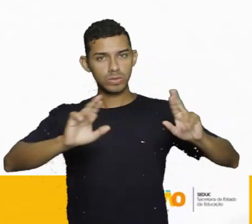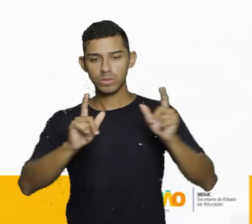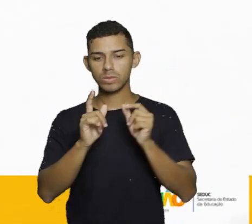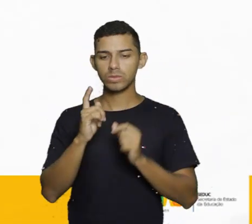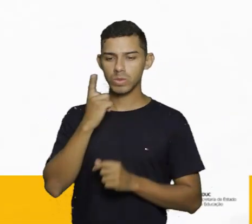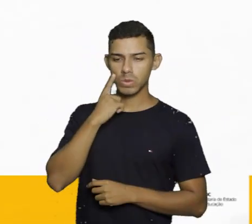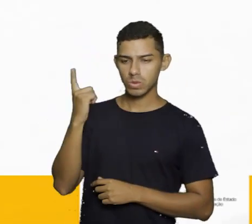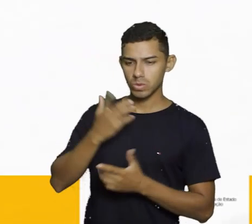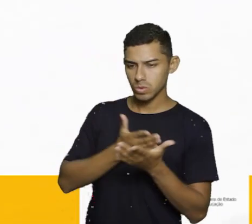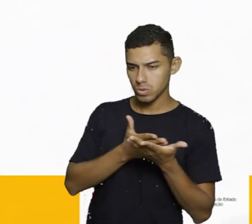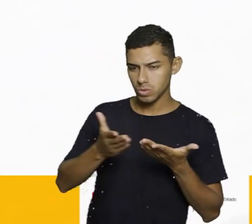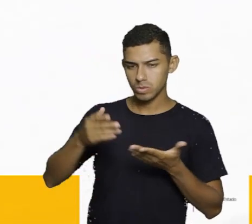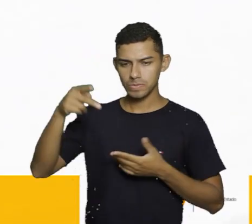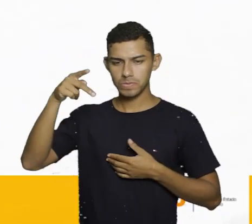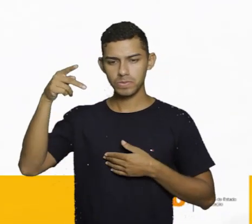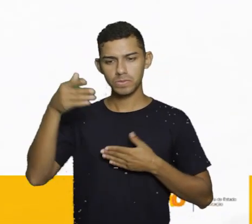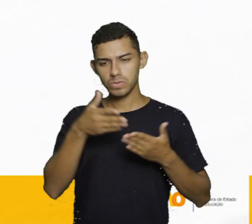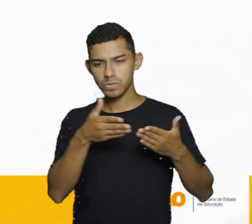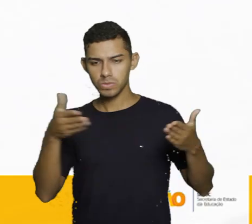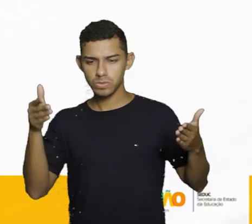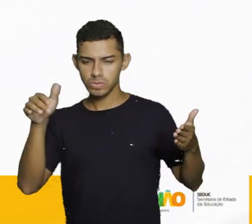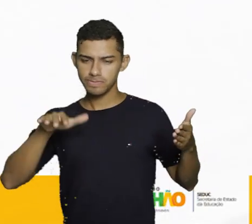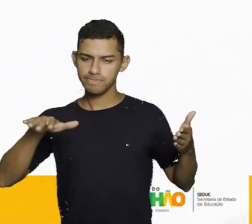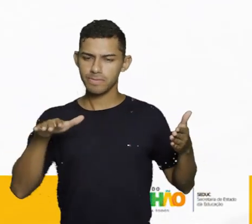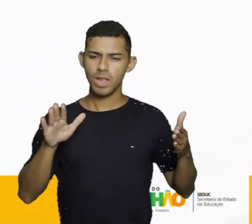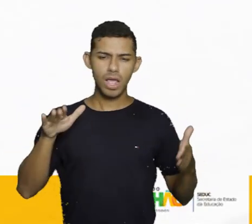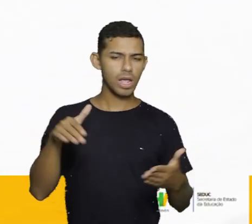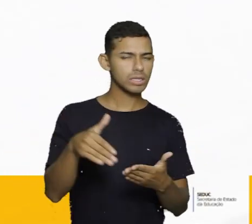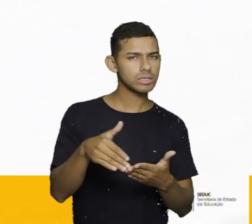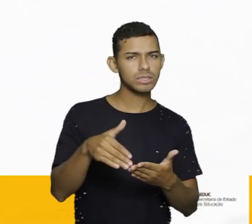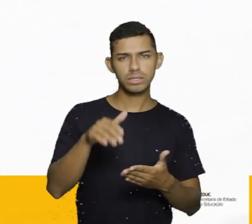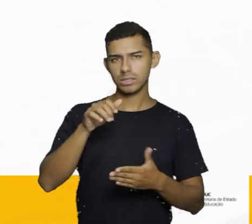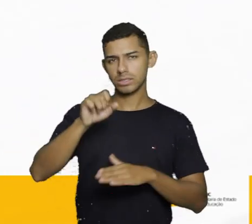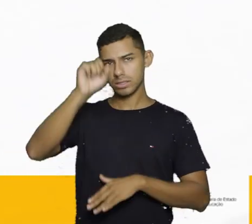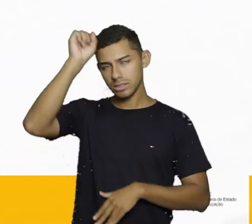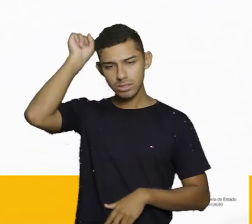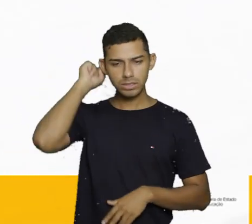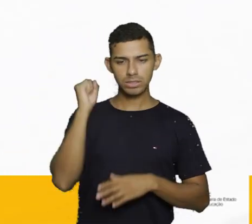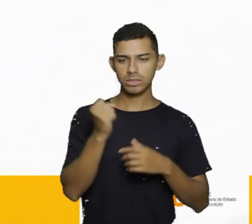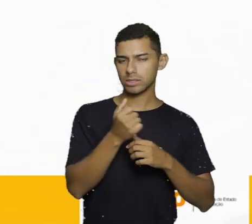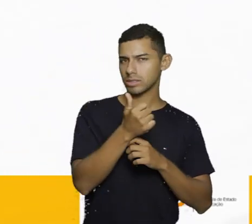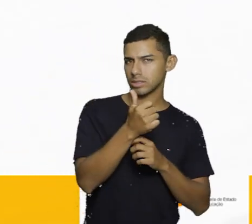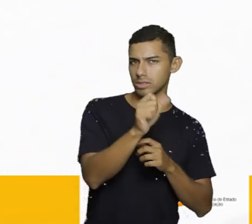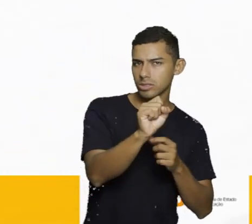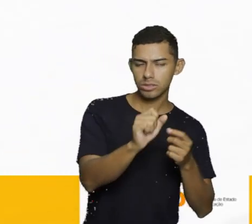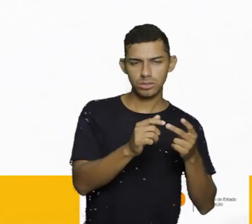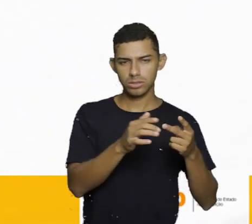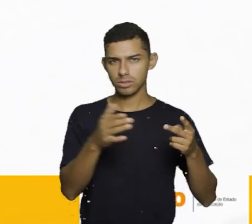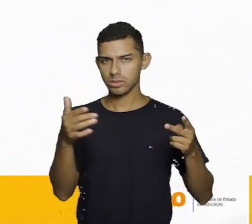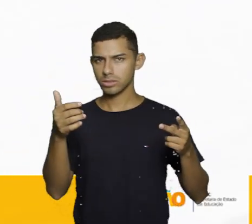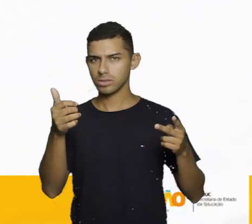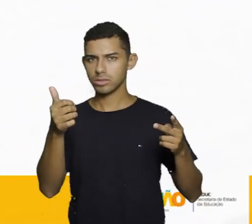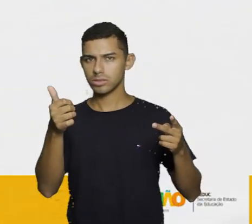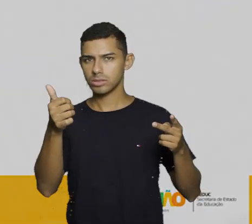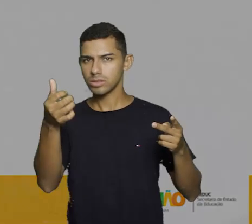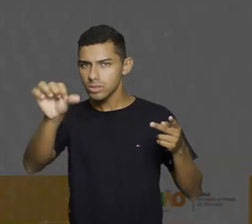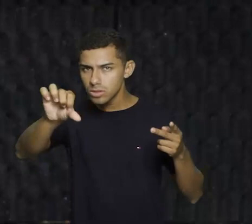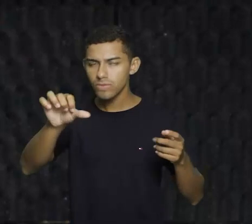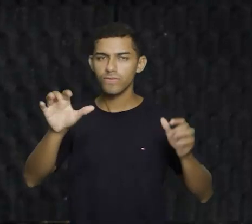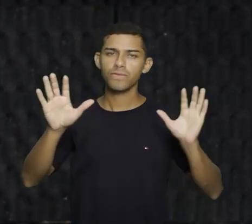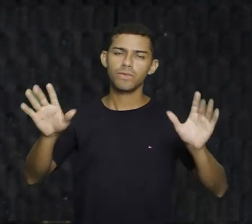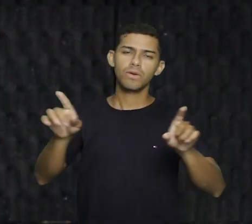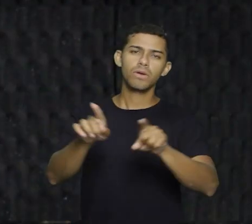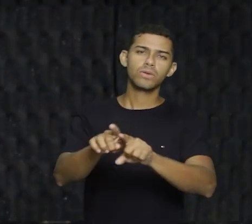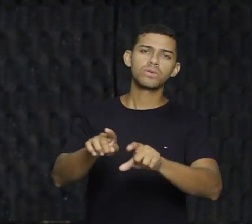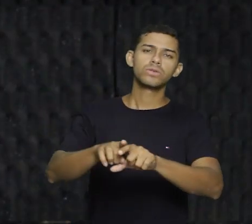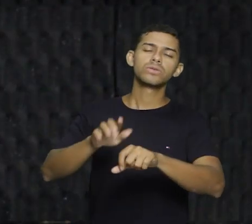começa nesses períodos e vai até o século XVIII, XIX. Já o modernismo, ele pautadamente as